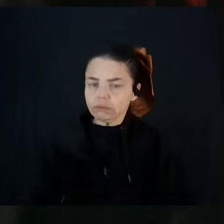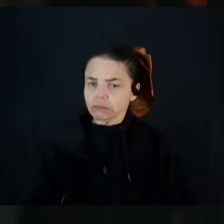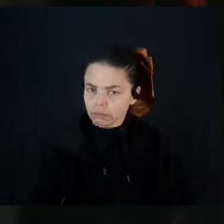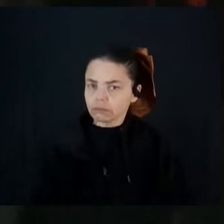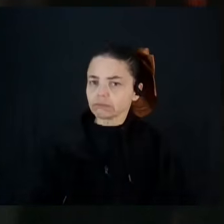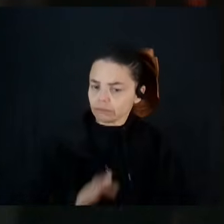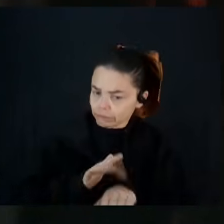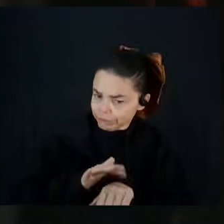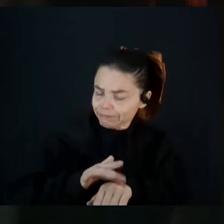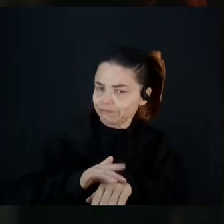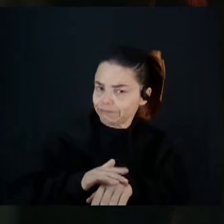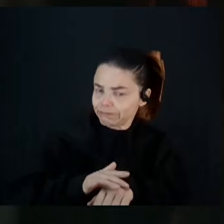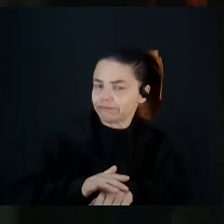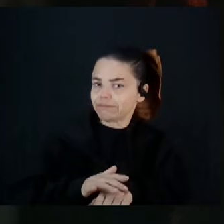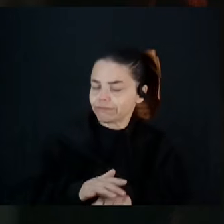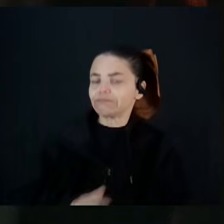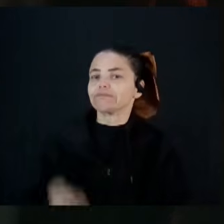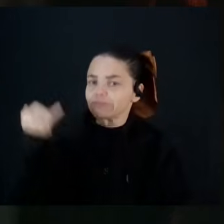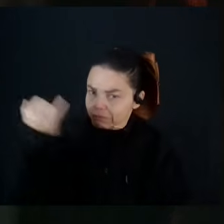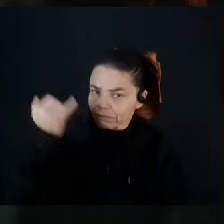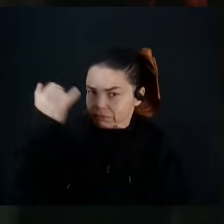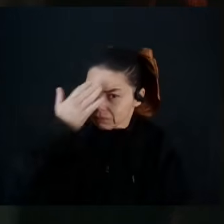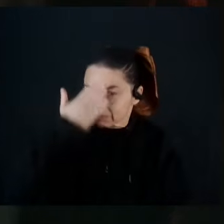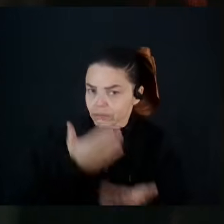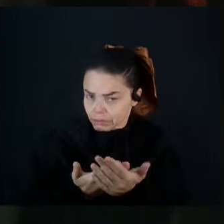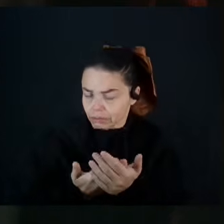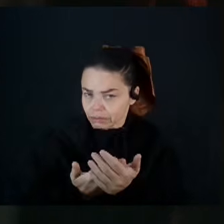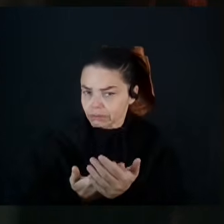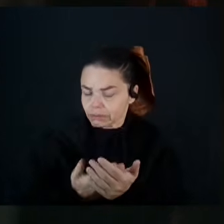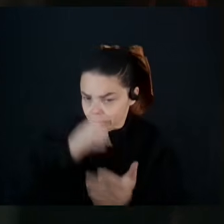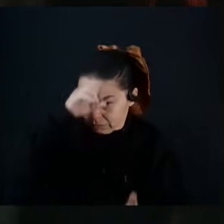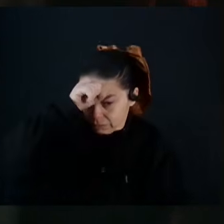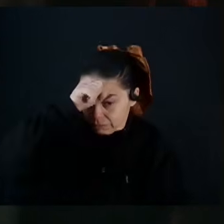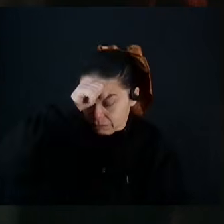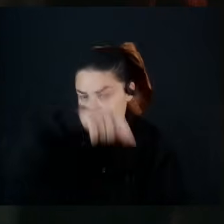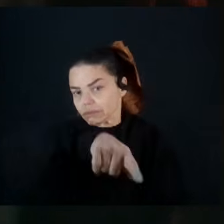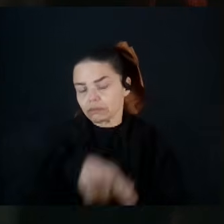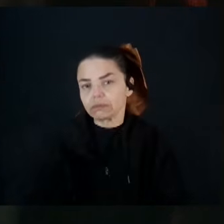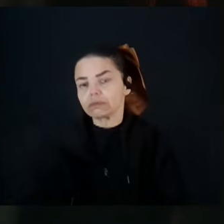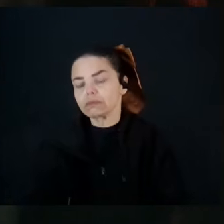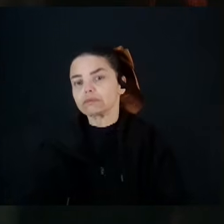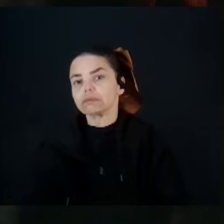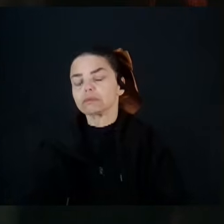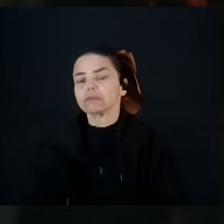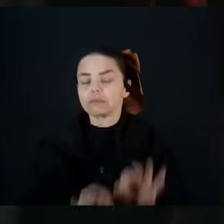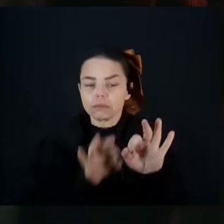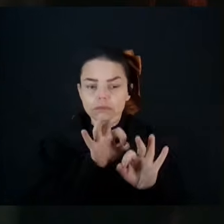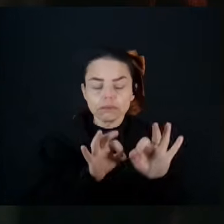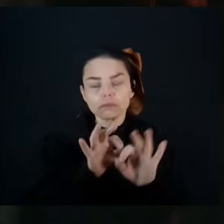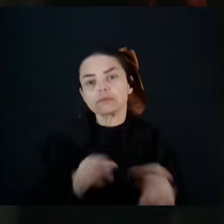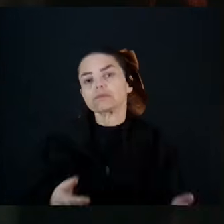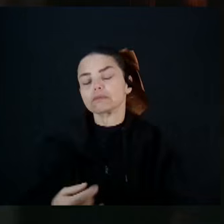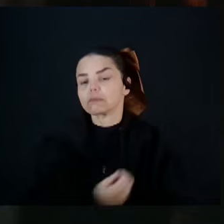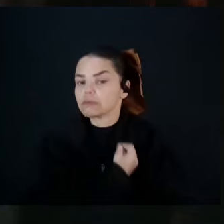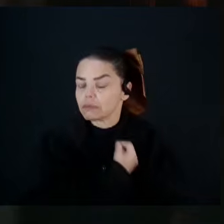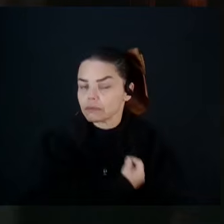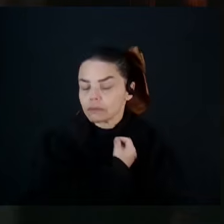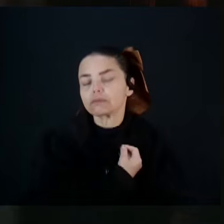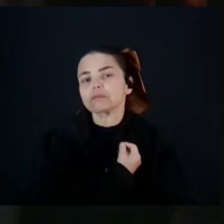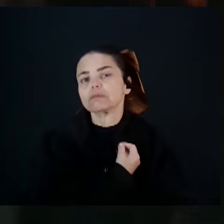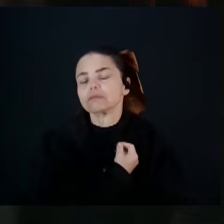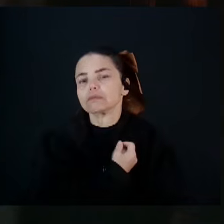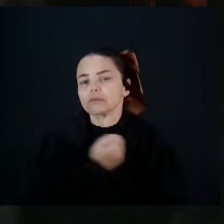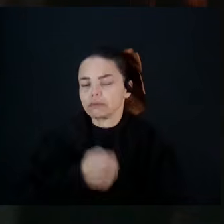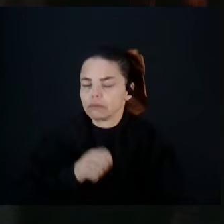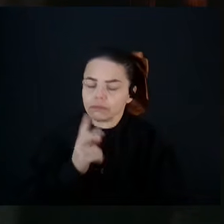que é importante você ter o aprendizado para poder fazer o manejo da vida, né? E é assim que a gente precisa seguir. Nós precisamos